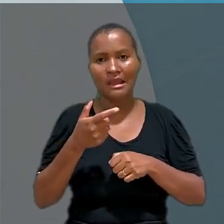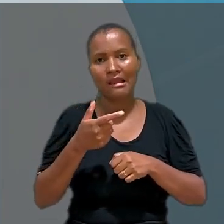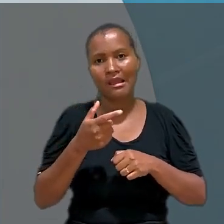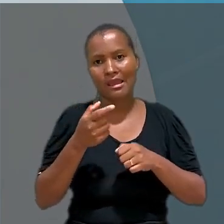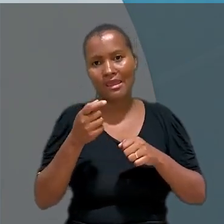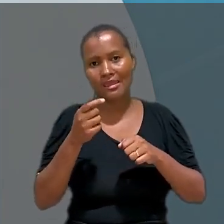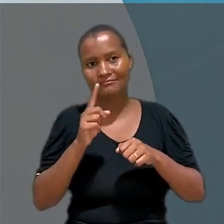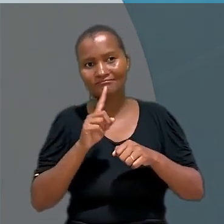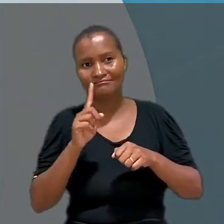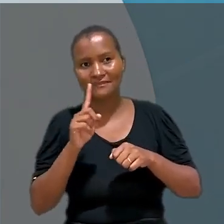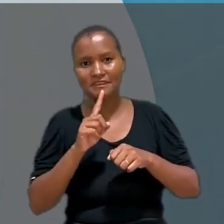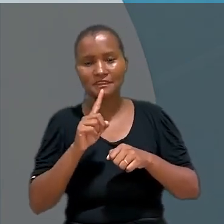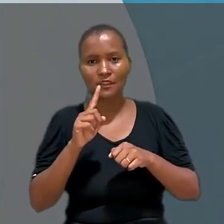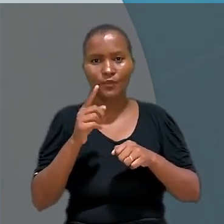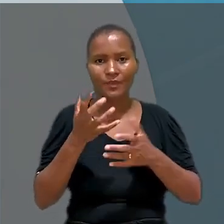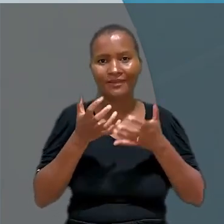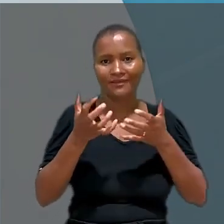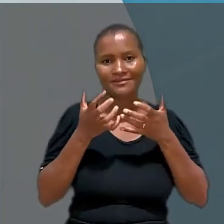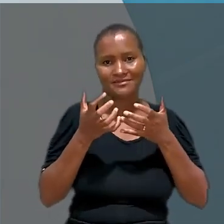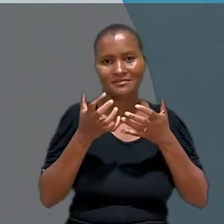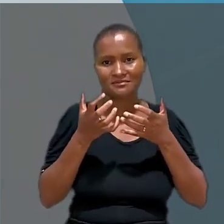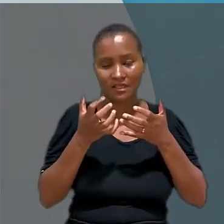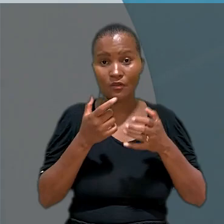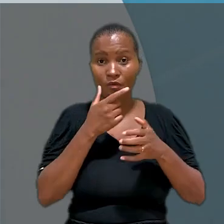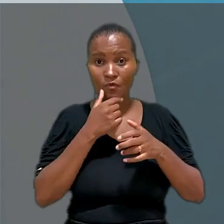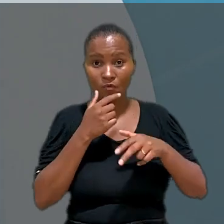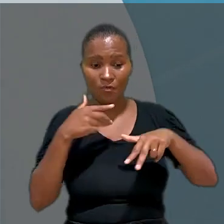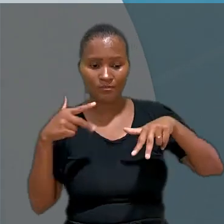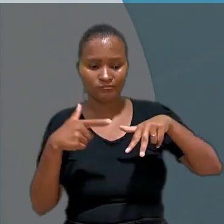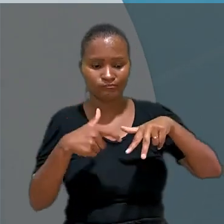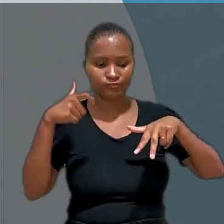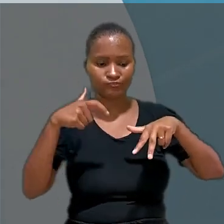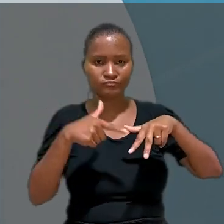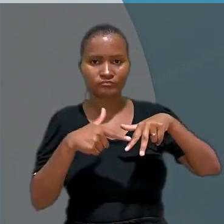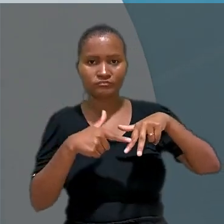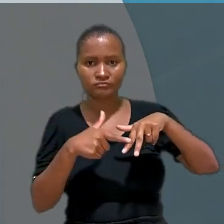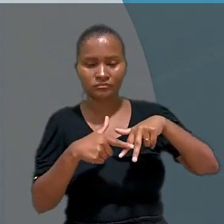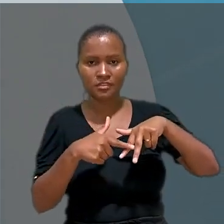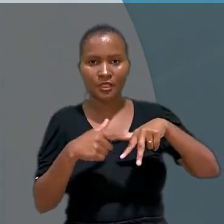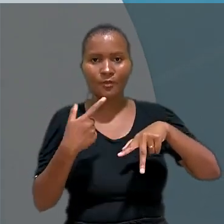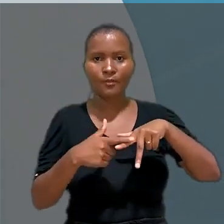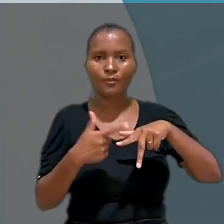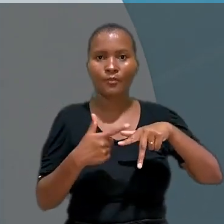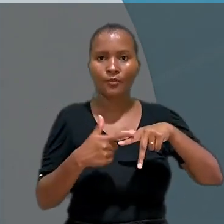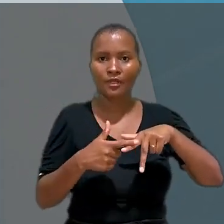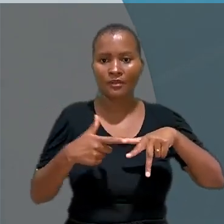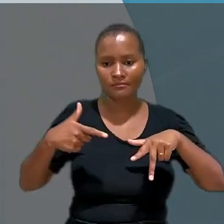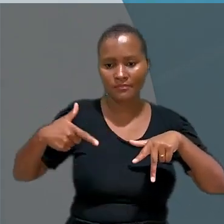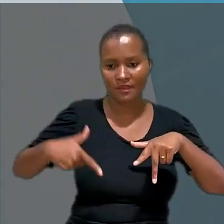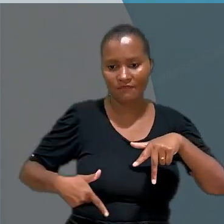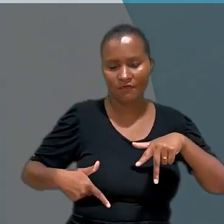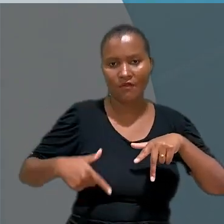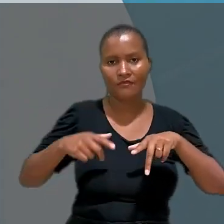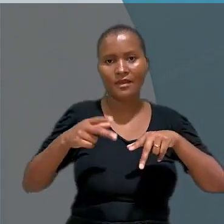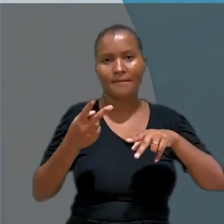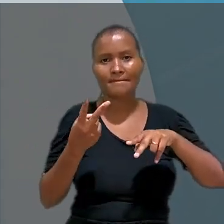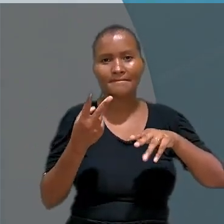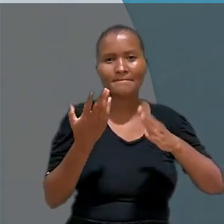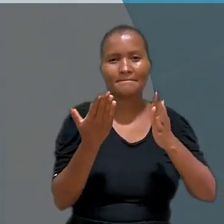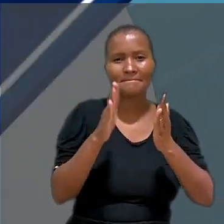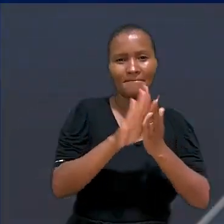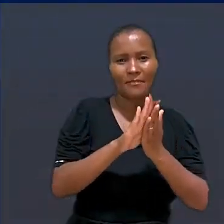feriu um segurança. De acordo com o processo, ele foi baleado na própria perna após o revólver ficar preso na porta do carro forte.